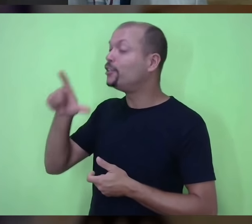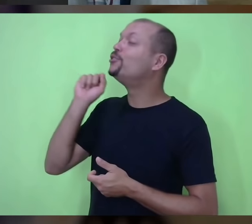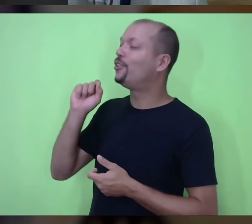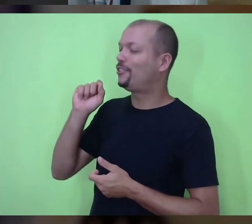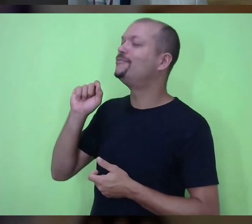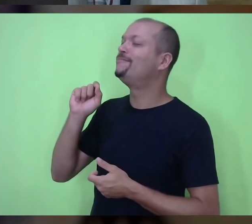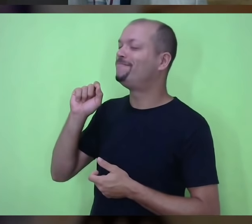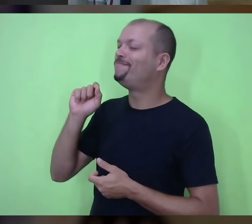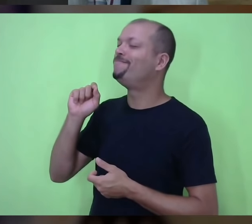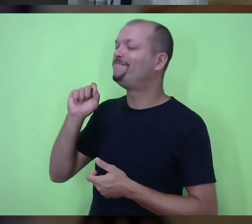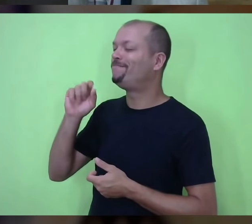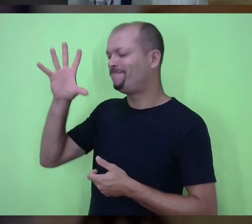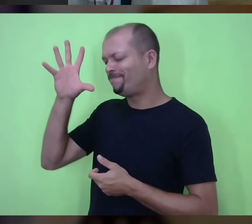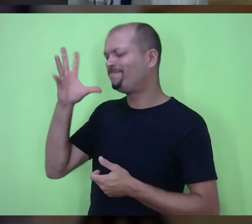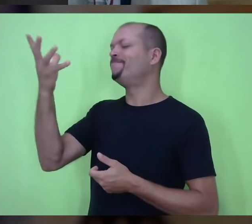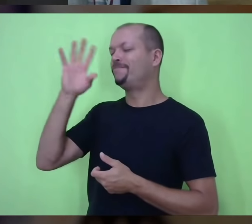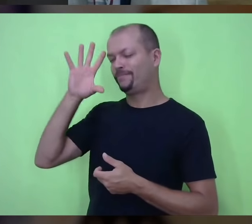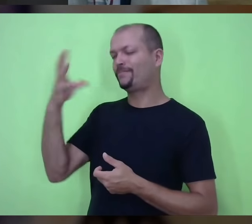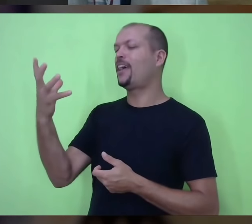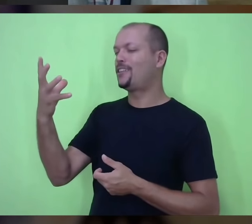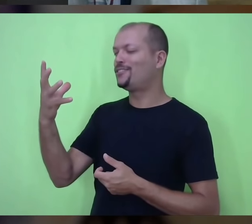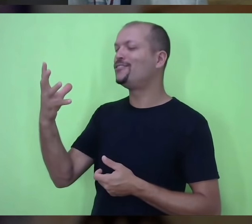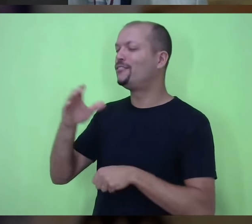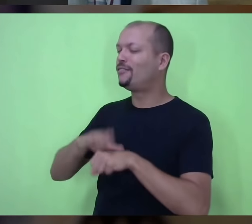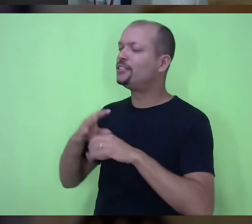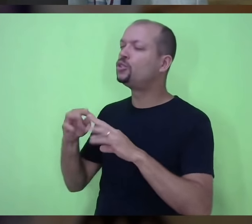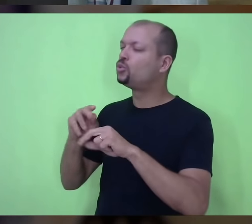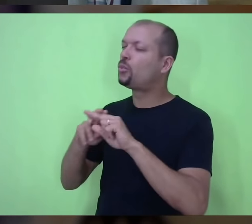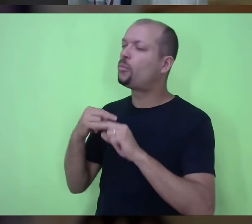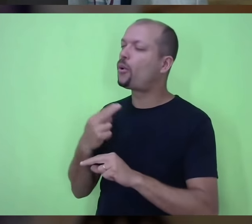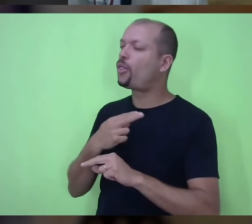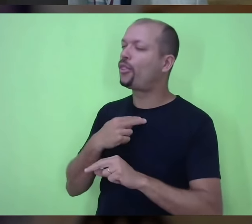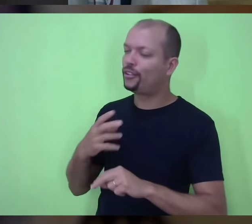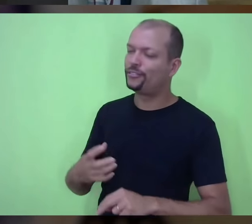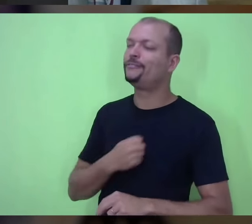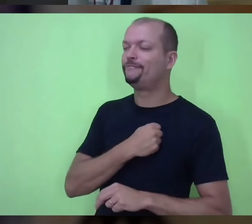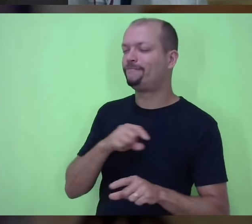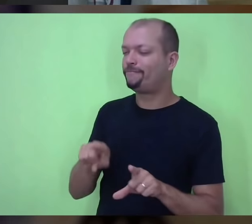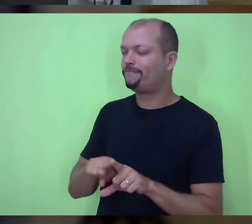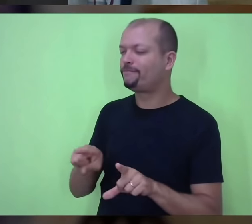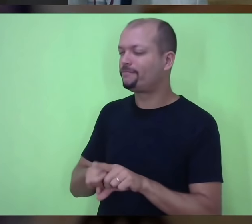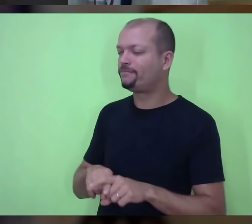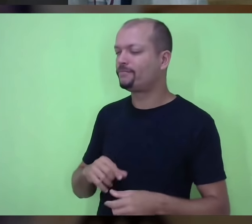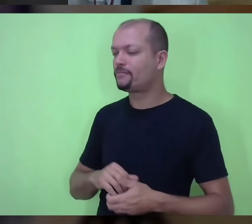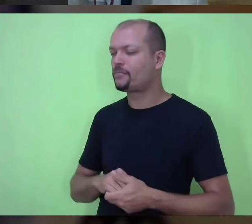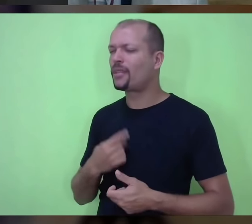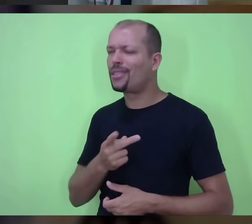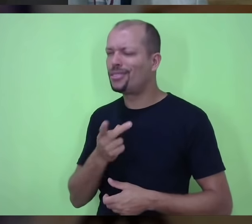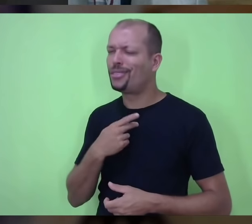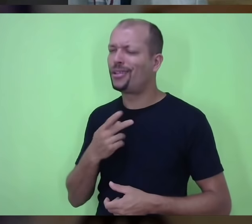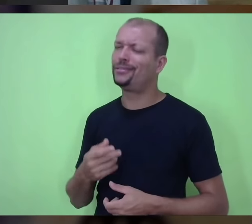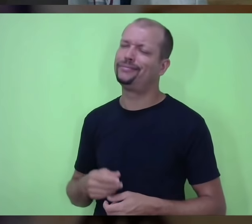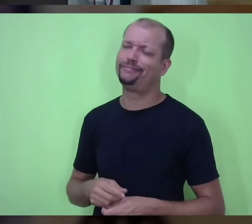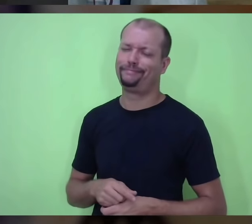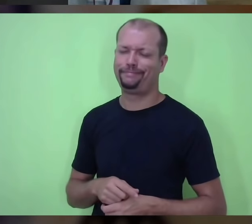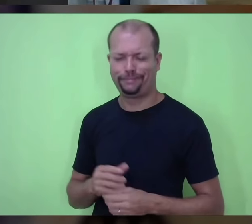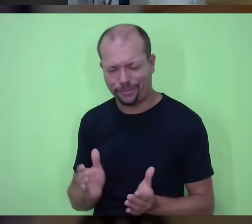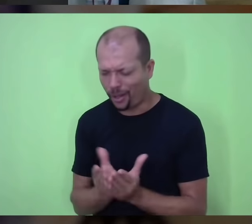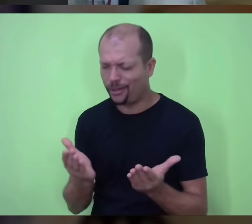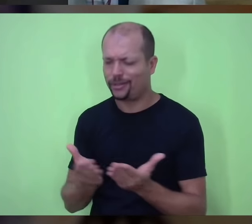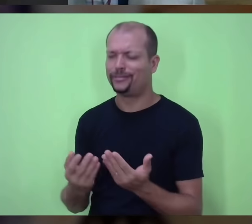decidiu fazer todos os esforços necessários em prol da nossa salvação. Quão miseráveis somos nós,